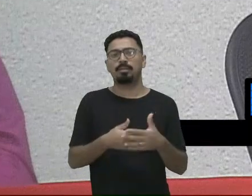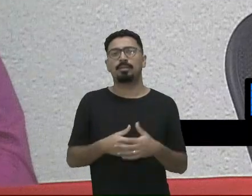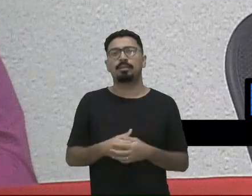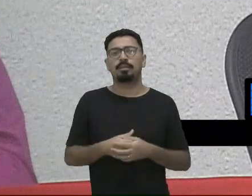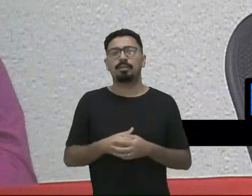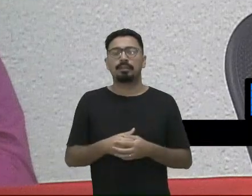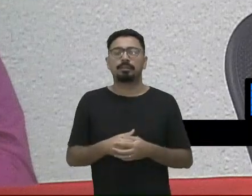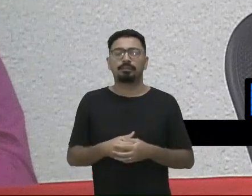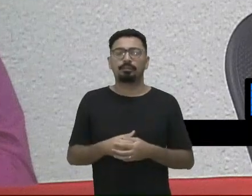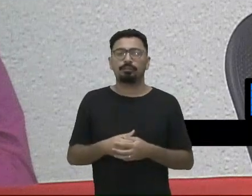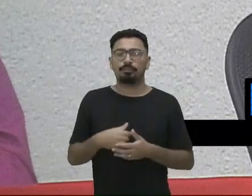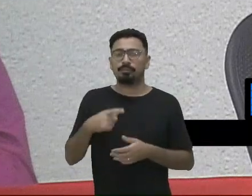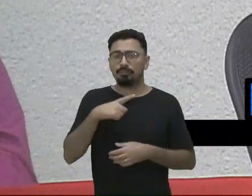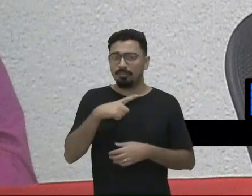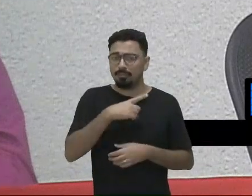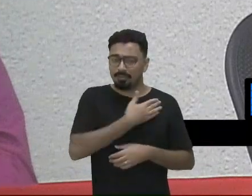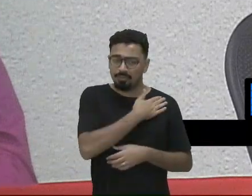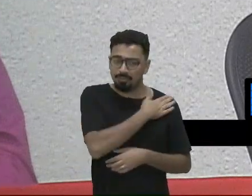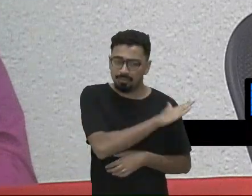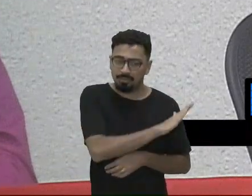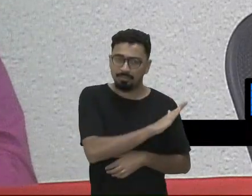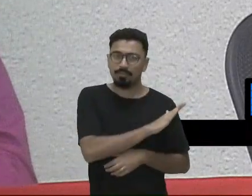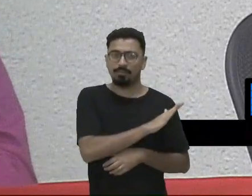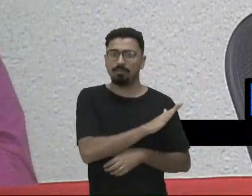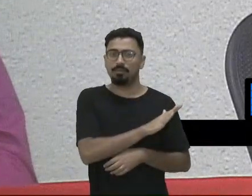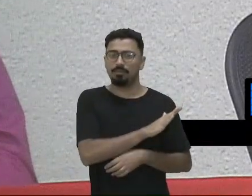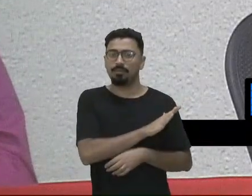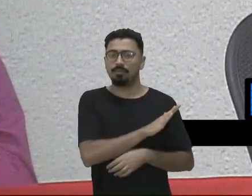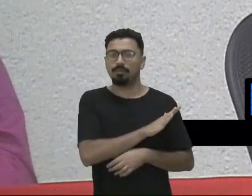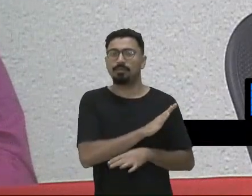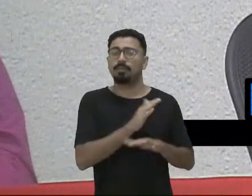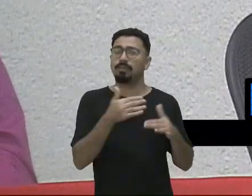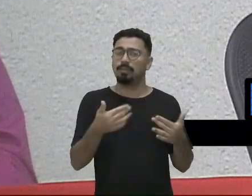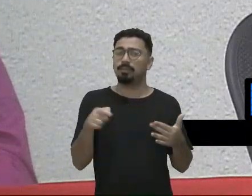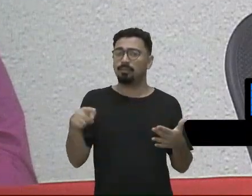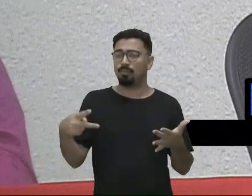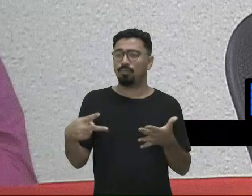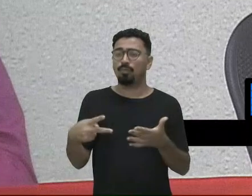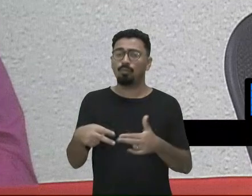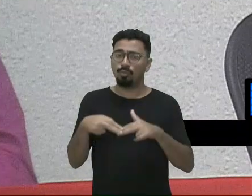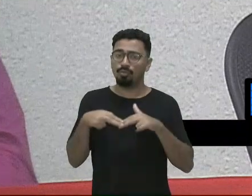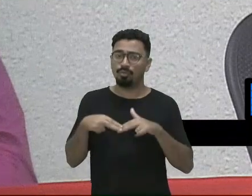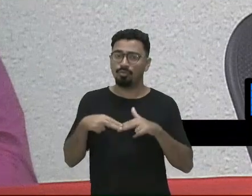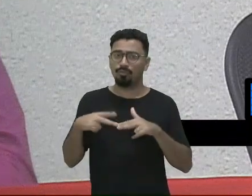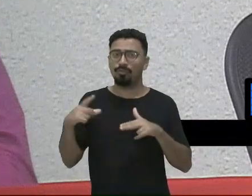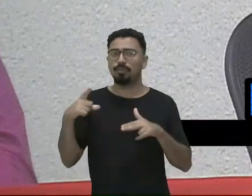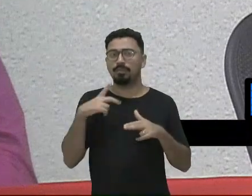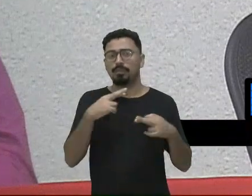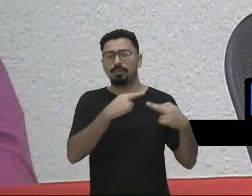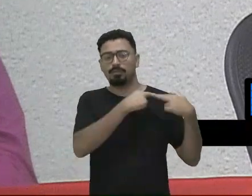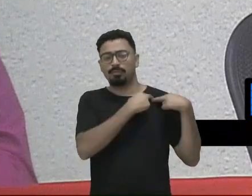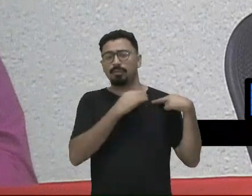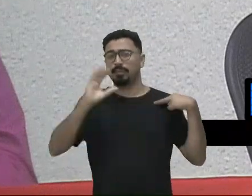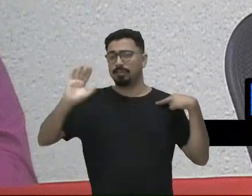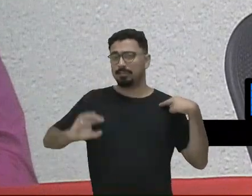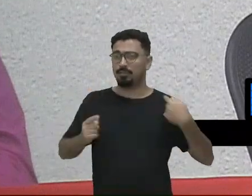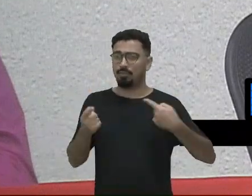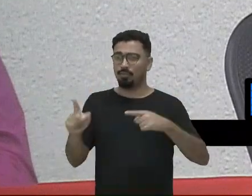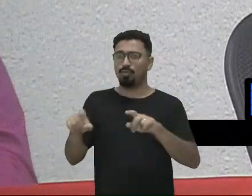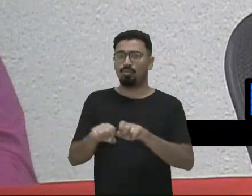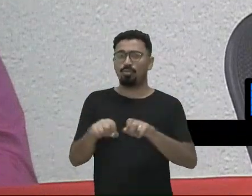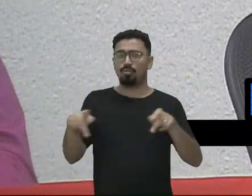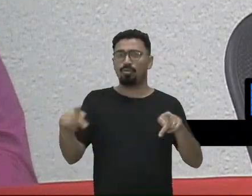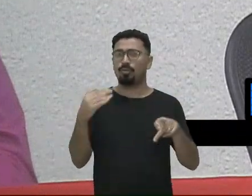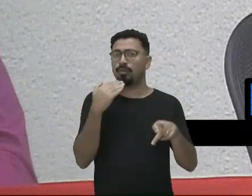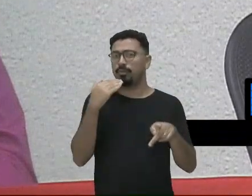passou por uma situação discriminatória e vexatória. Em decorrência disso, ela entrou com um processo de responsabilidade civil contra o shopping para